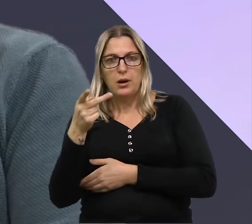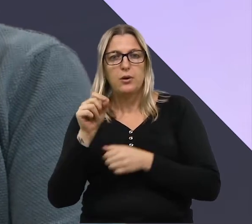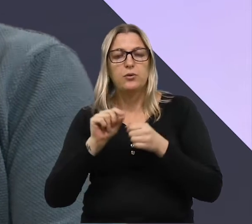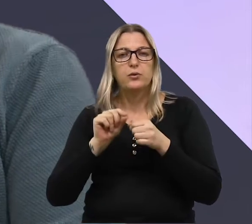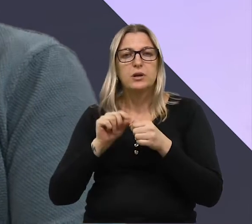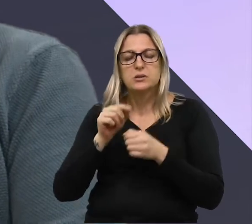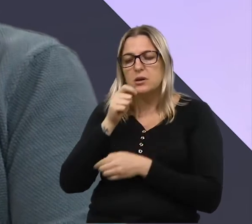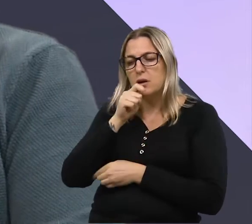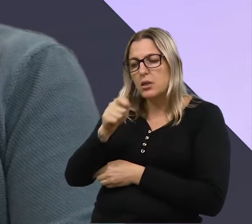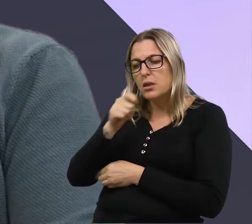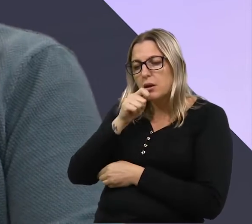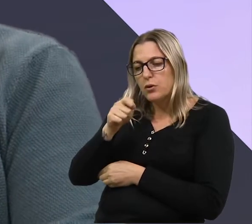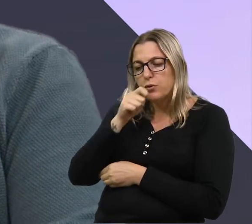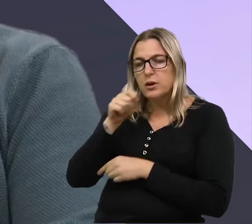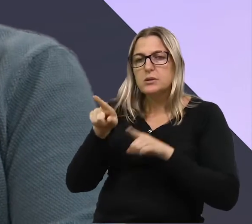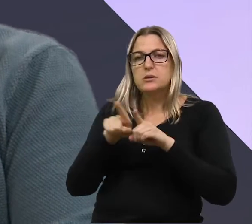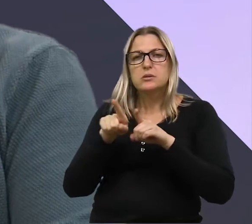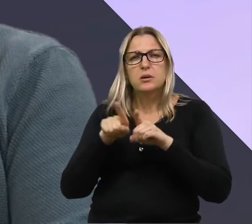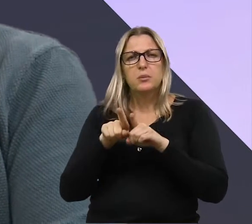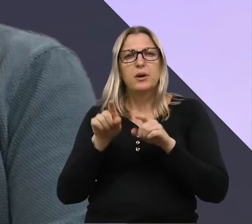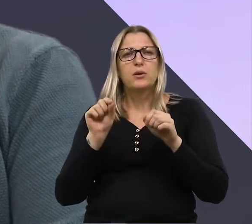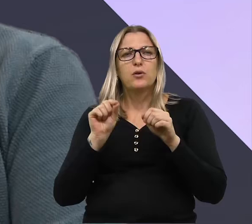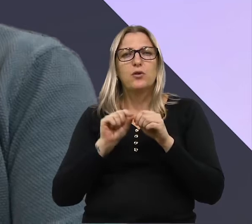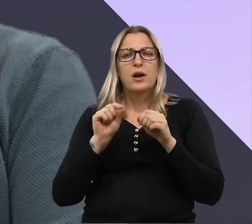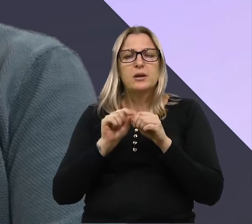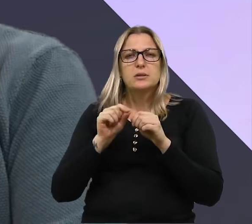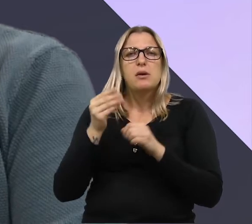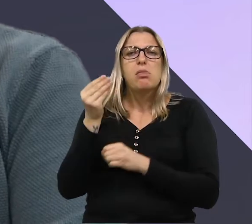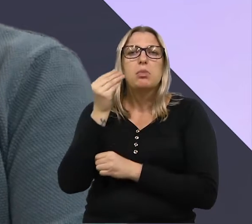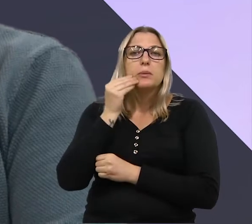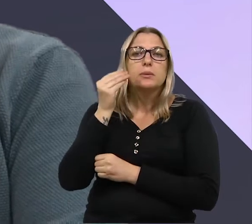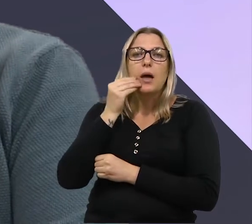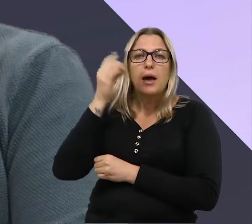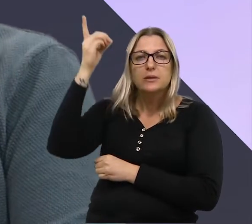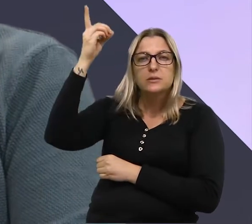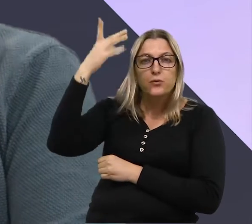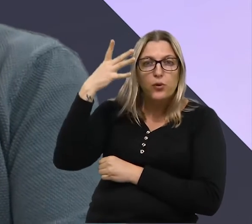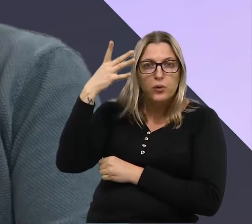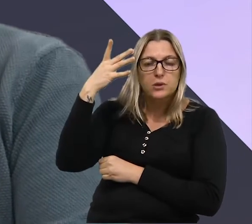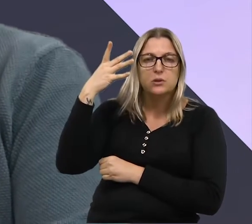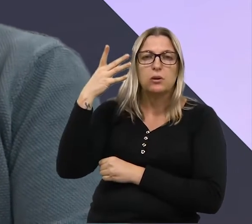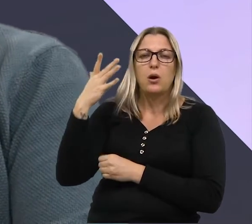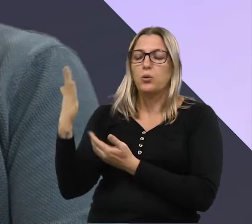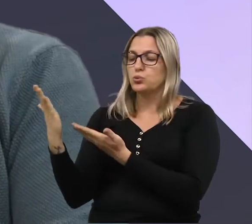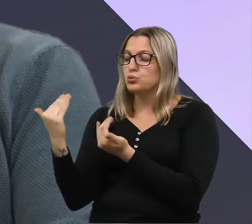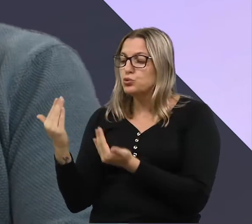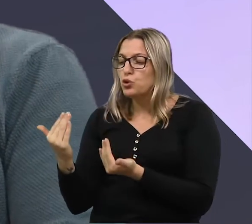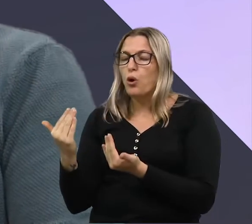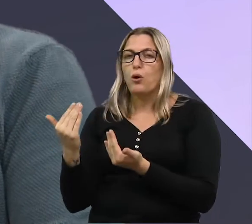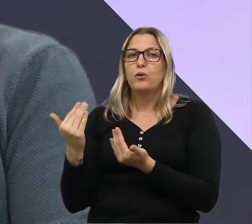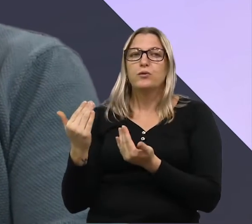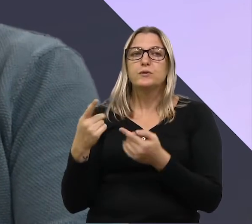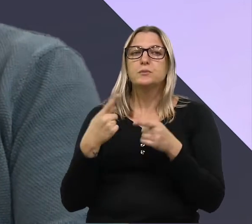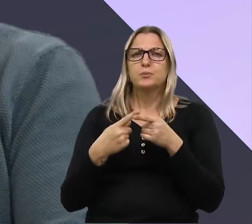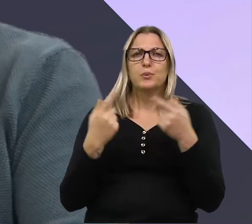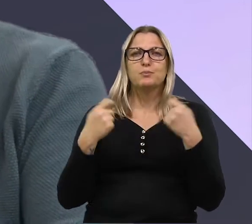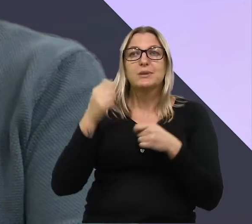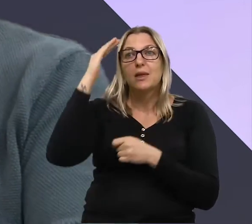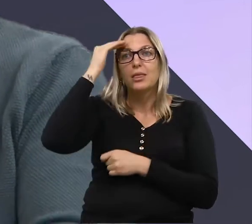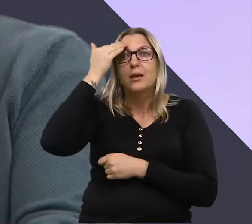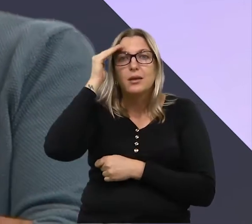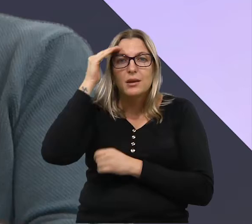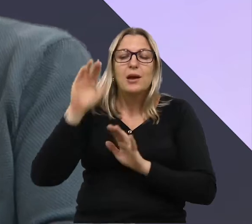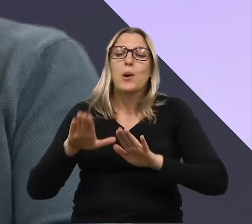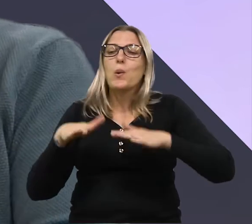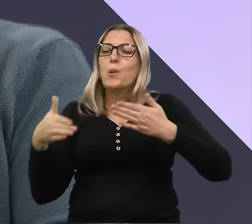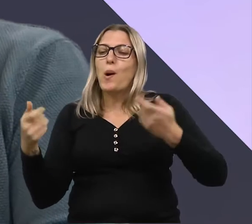entrevistas as espécies vocacionais também principalmente para os jovens para saber aonde fala linha um potencial maior